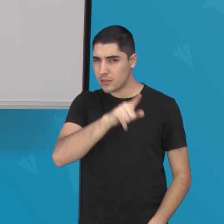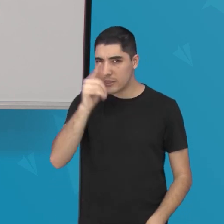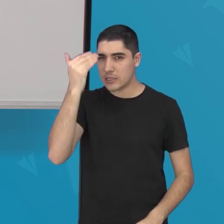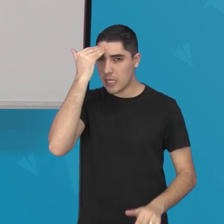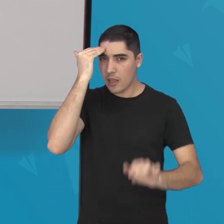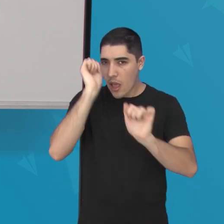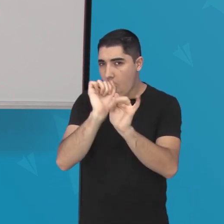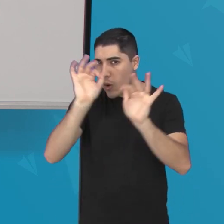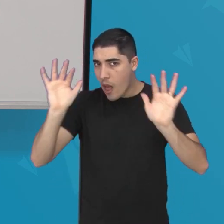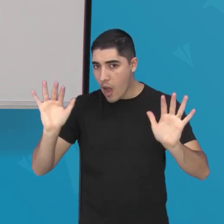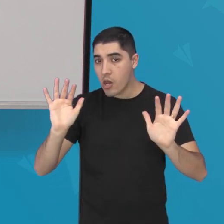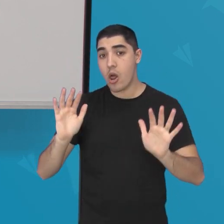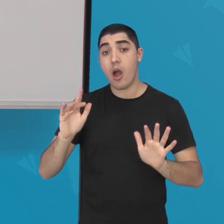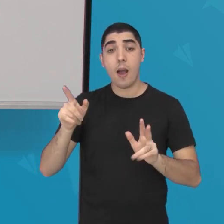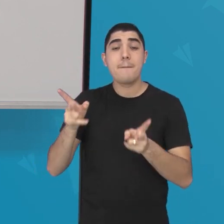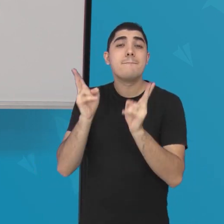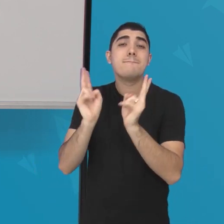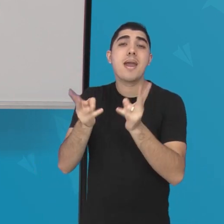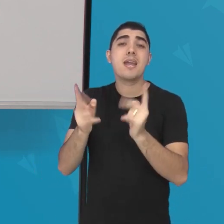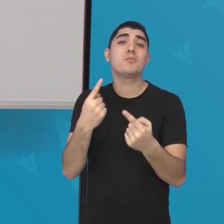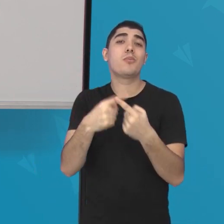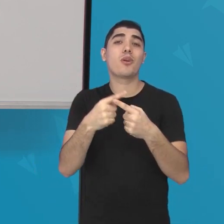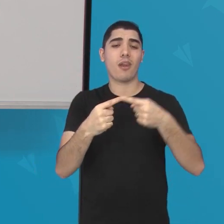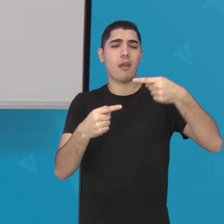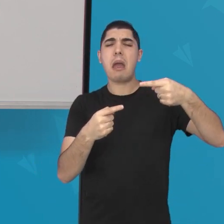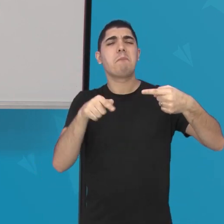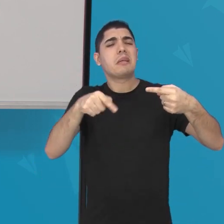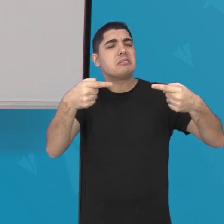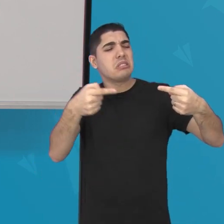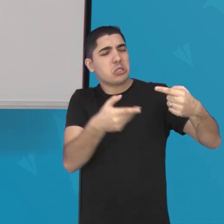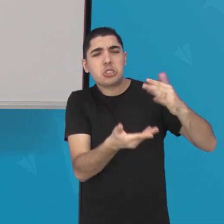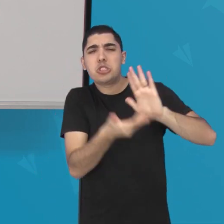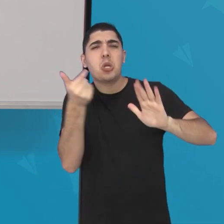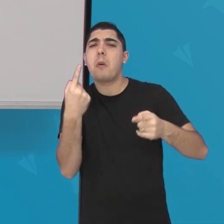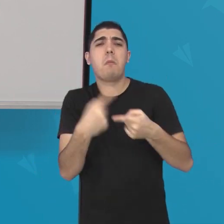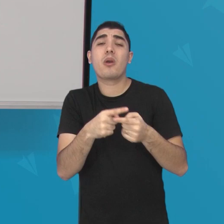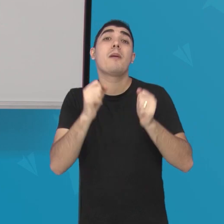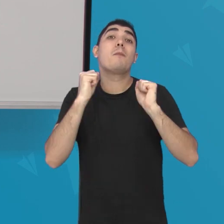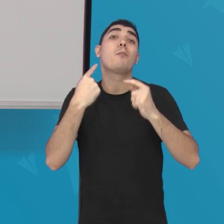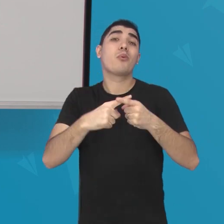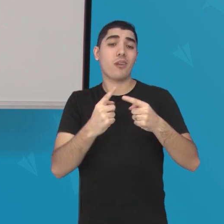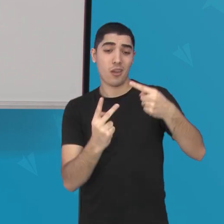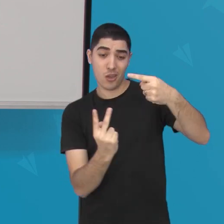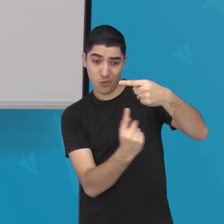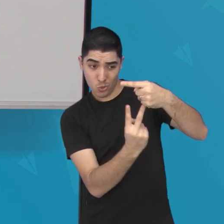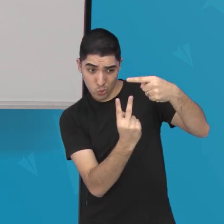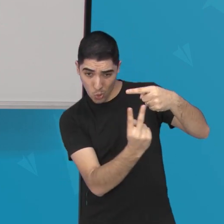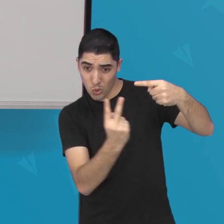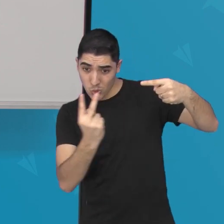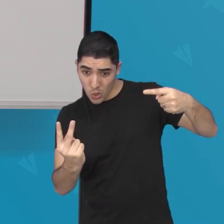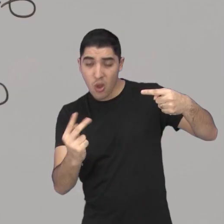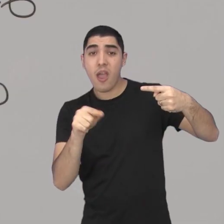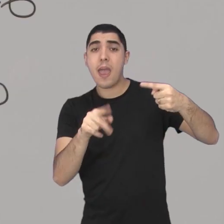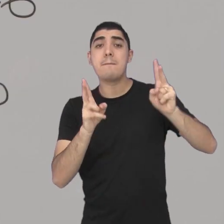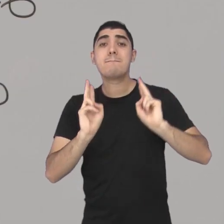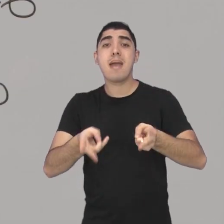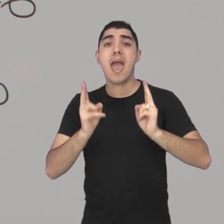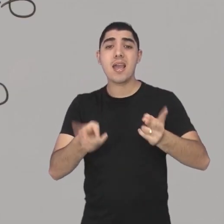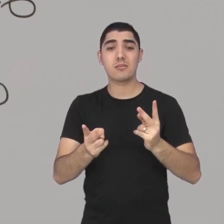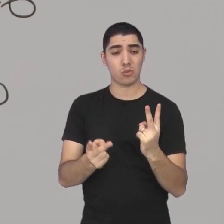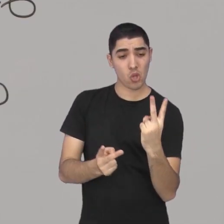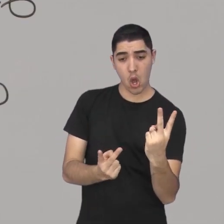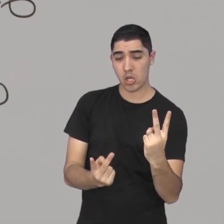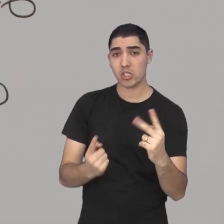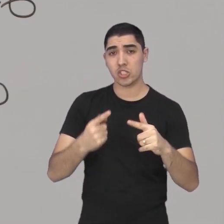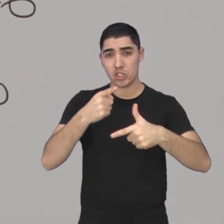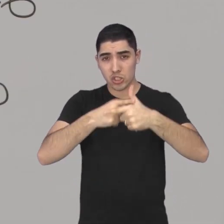Todo mundo entendeu aqui? Como eles têm o mesmo denominador, você pode desprezar. Porque se você pegar isso aqui, multiplicar tudo por